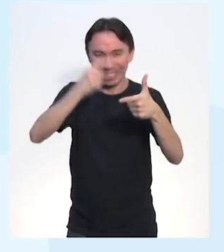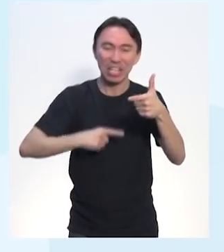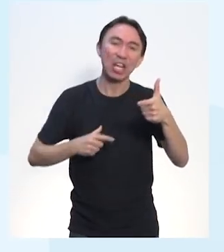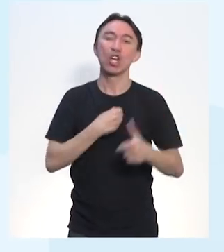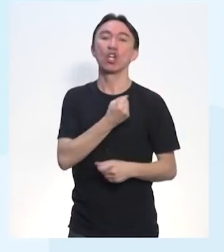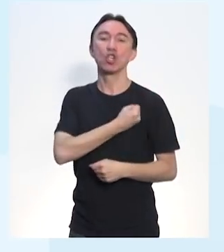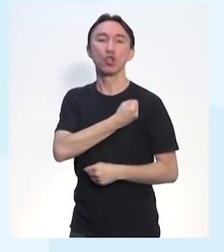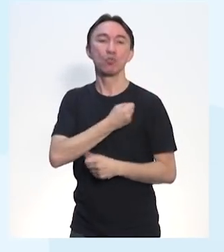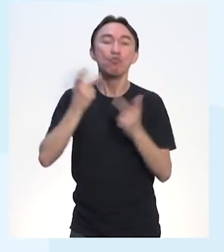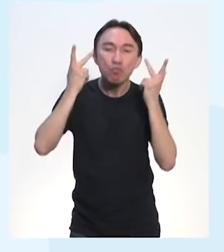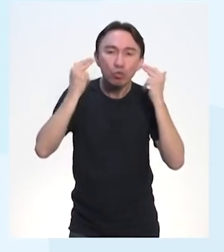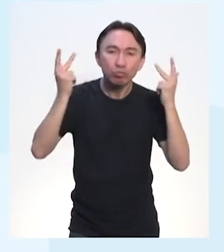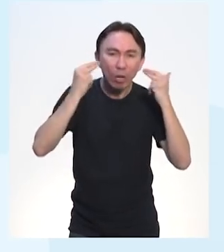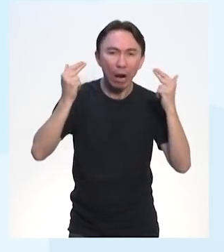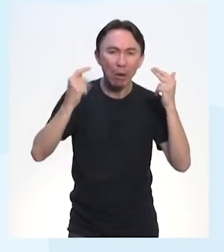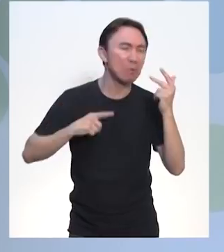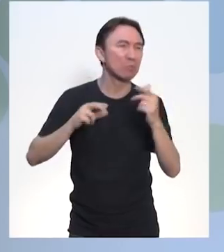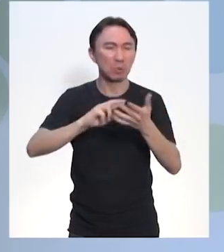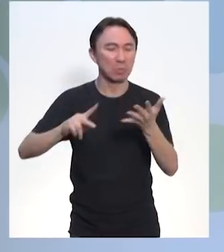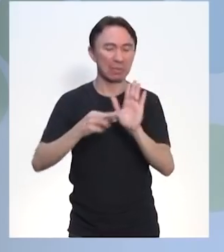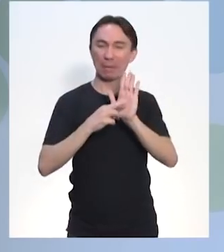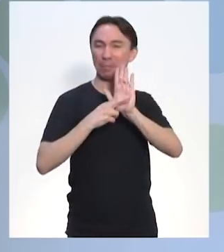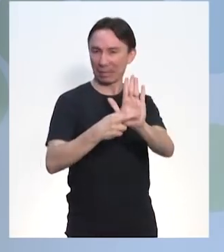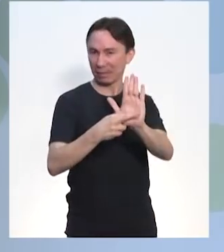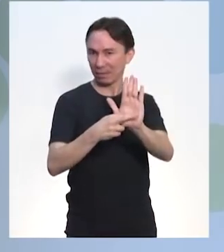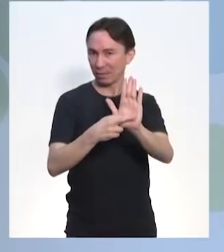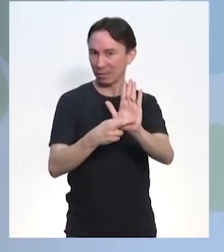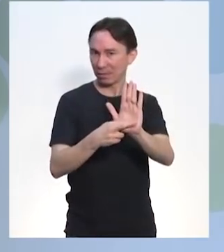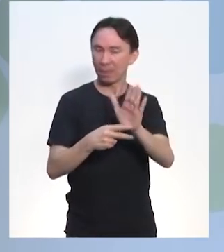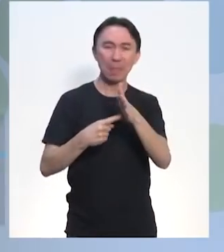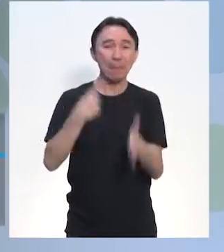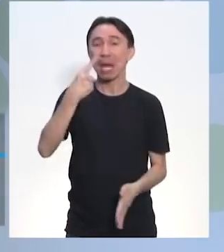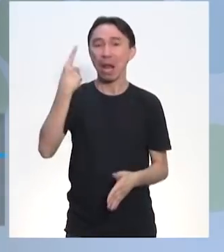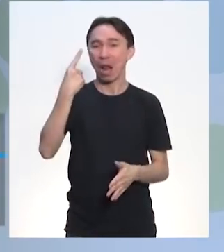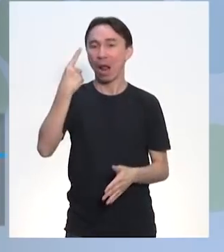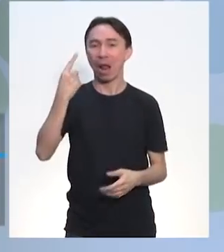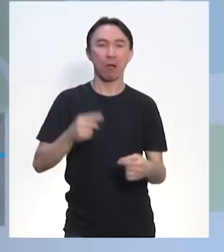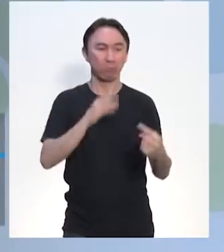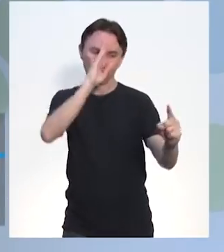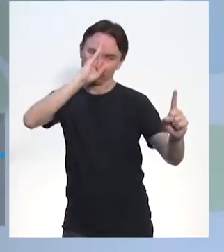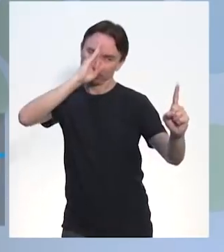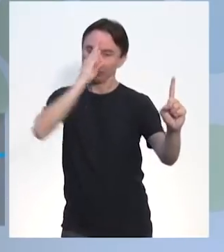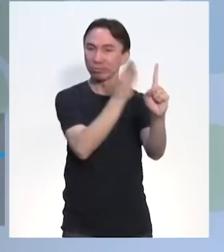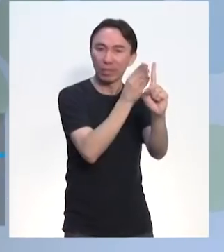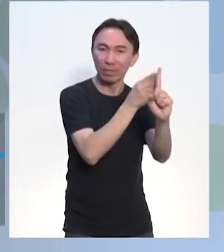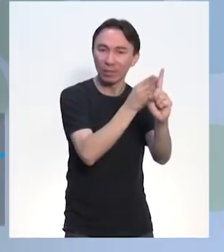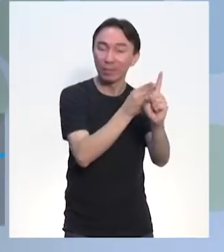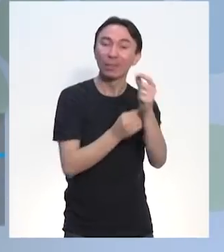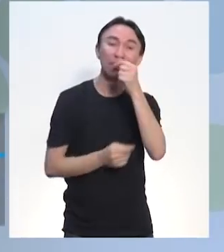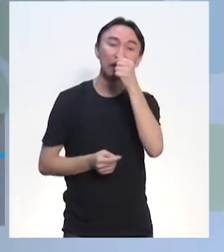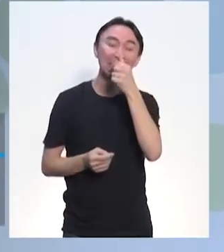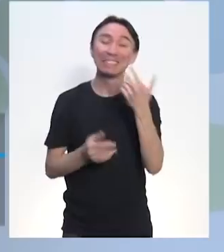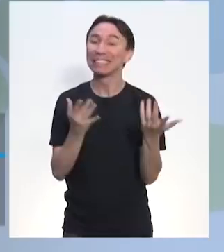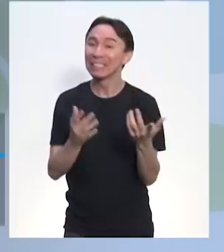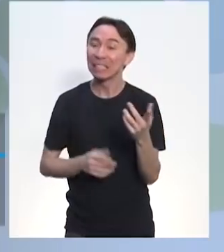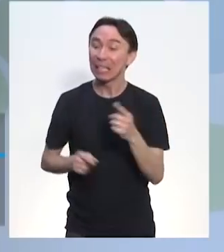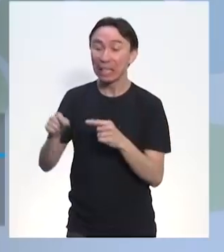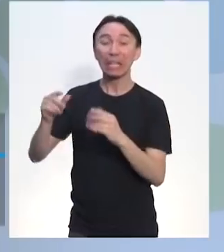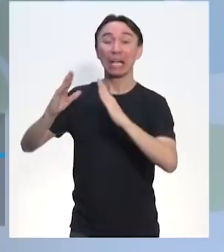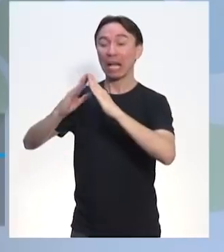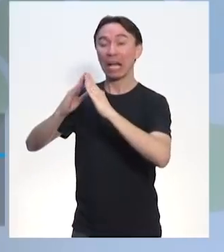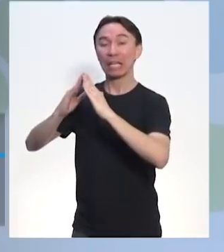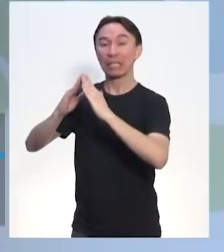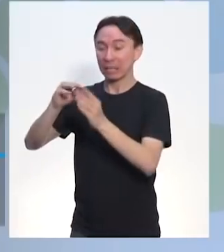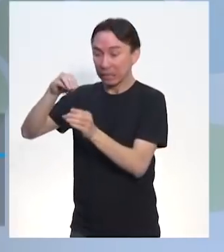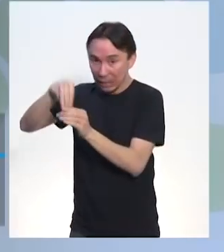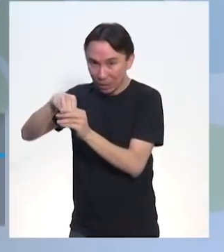à sua representação decimal. Então, a primeira missão aí, sexto ano, encontrem números dentro da sua casa. O número